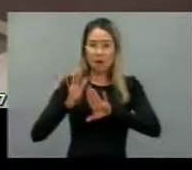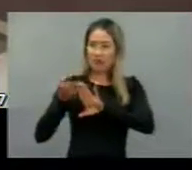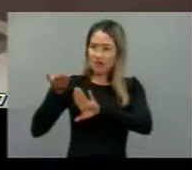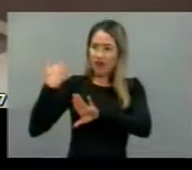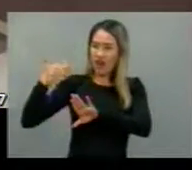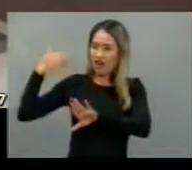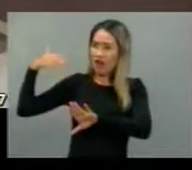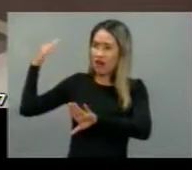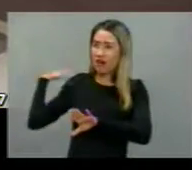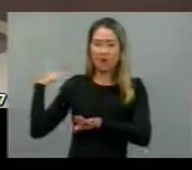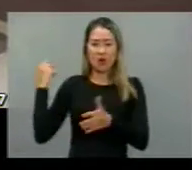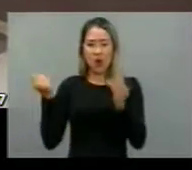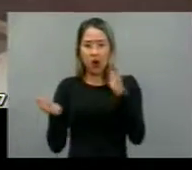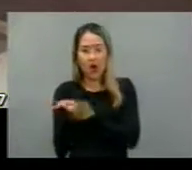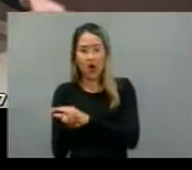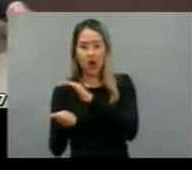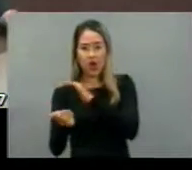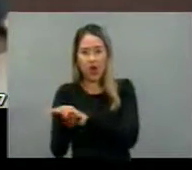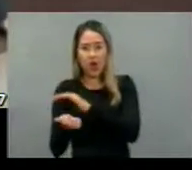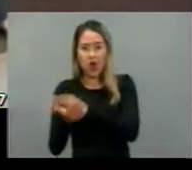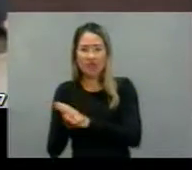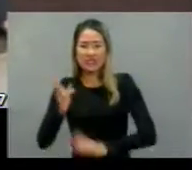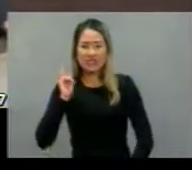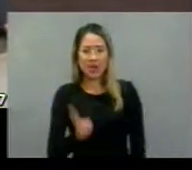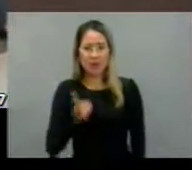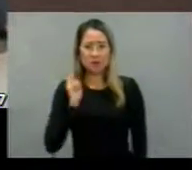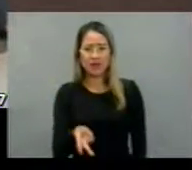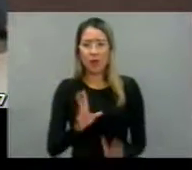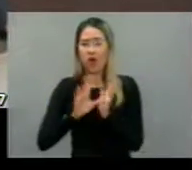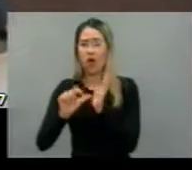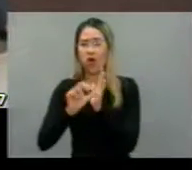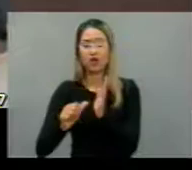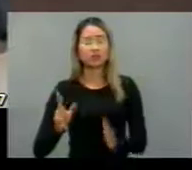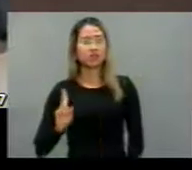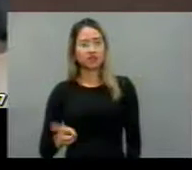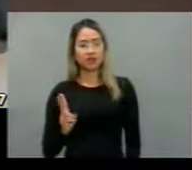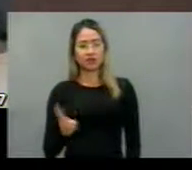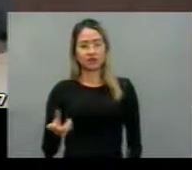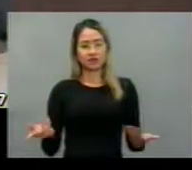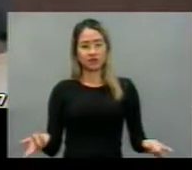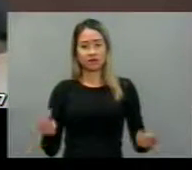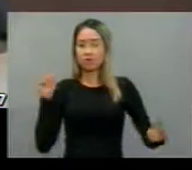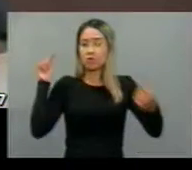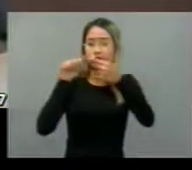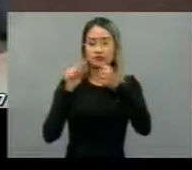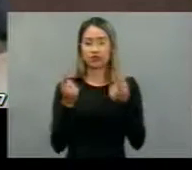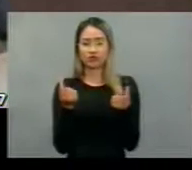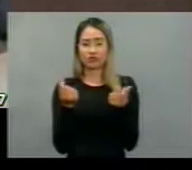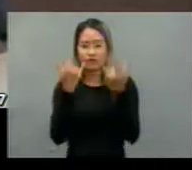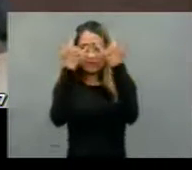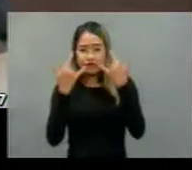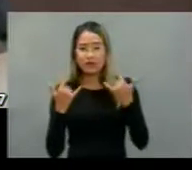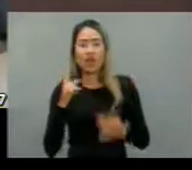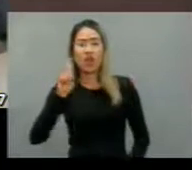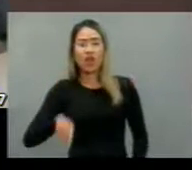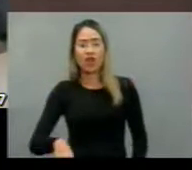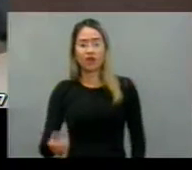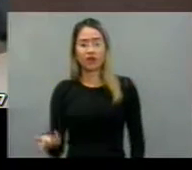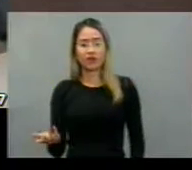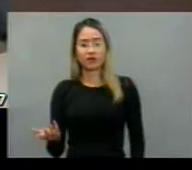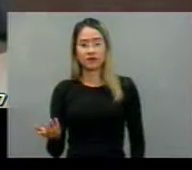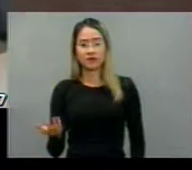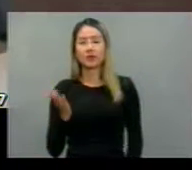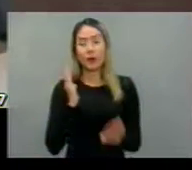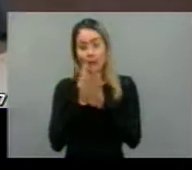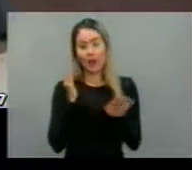os esquemas profundos da corrupção política e do financiamento das